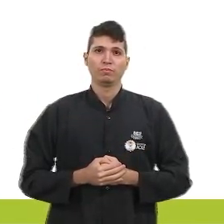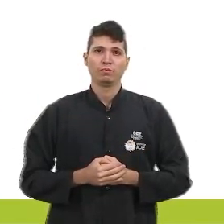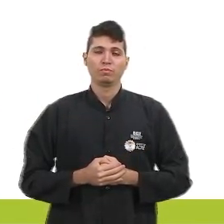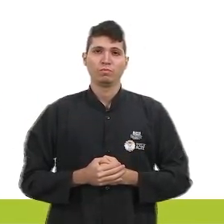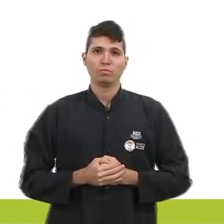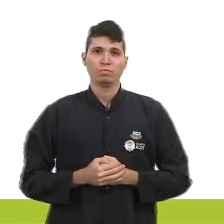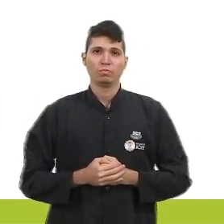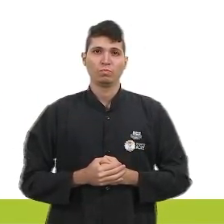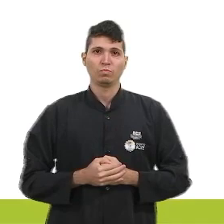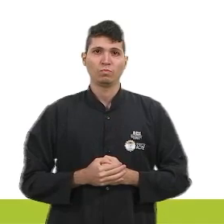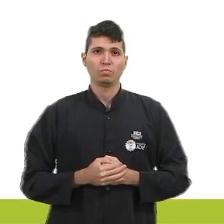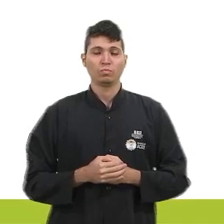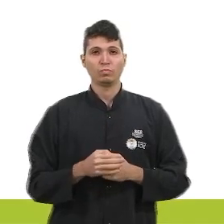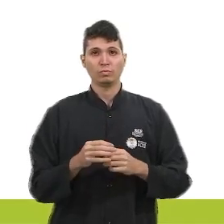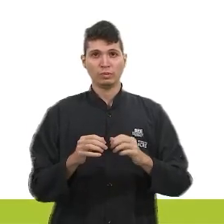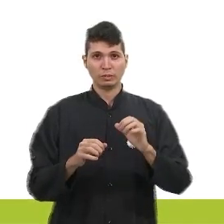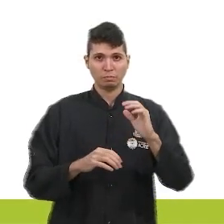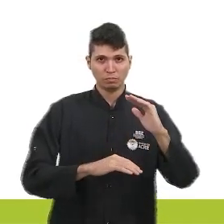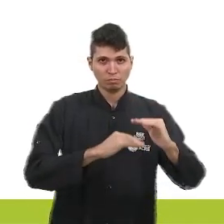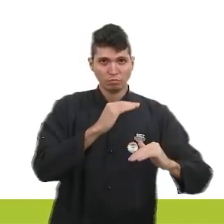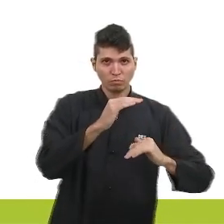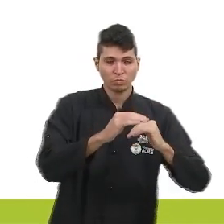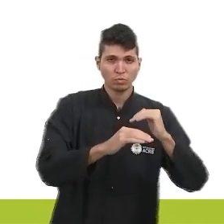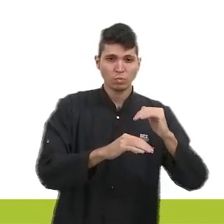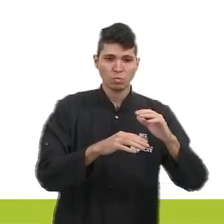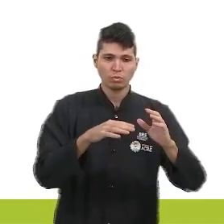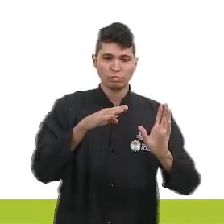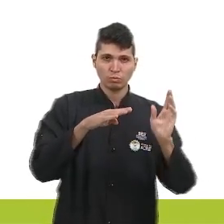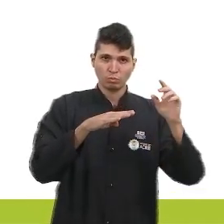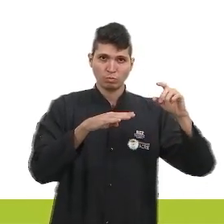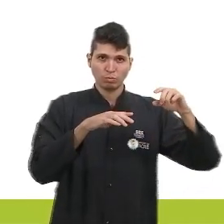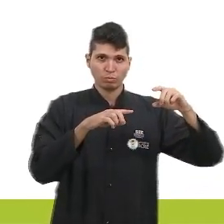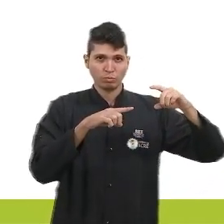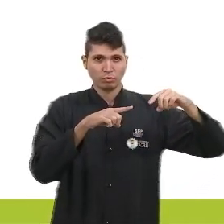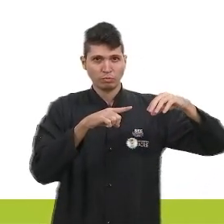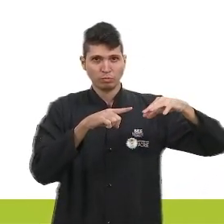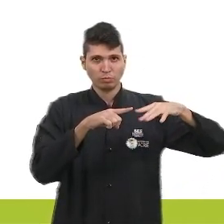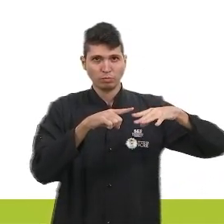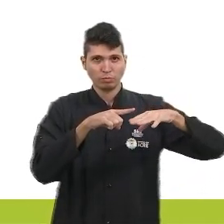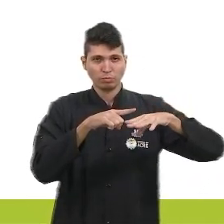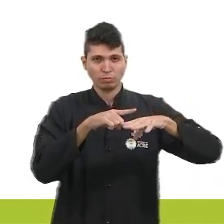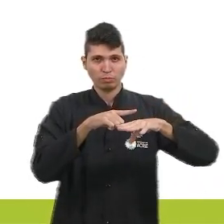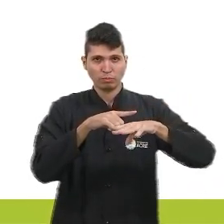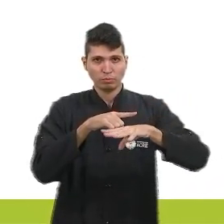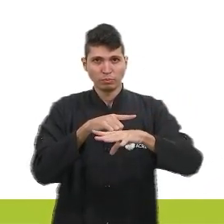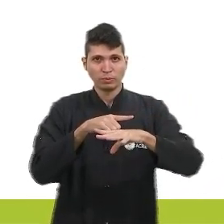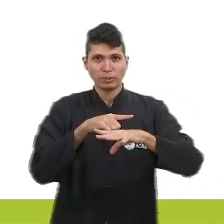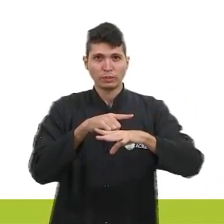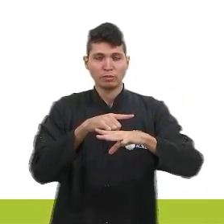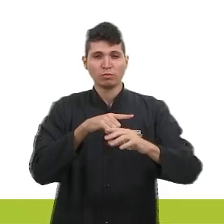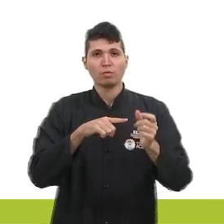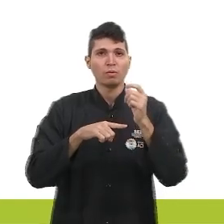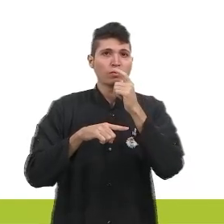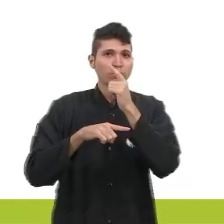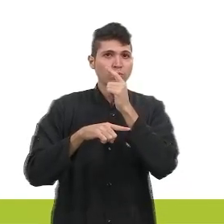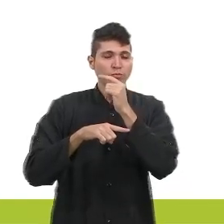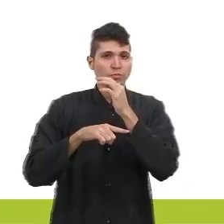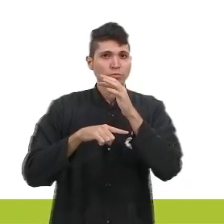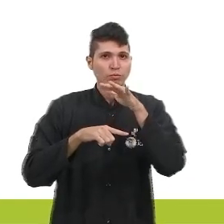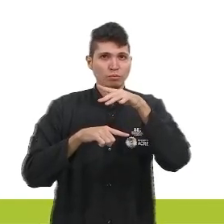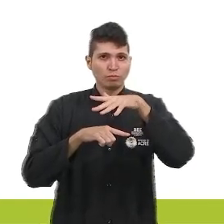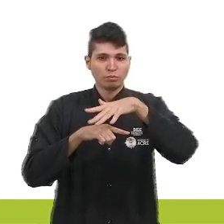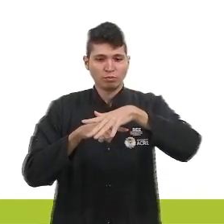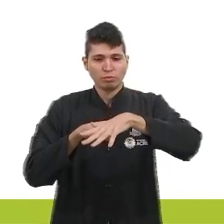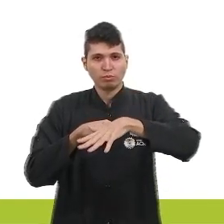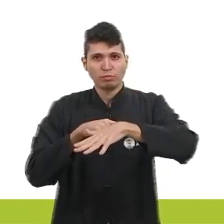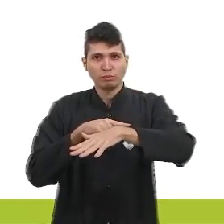colhida, vai passar por uma moagem. Essa moagem, ela vai gerar um líquido e além de